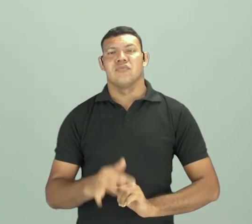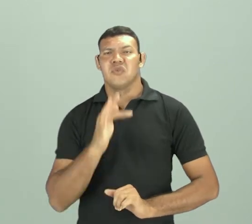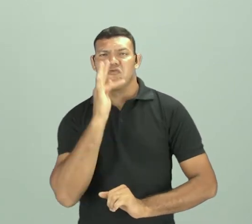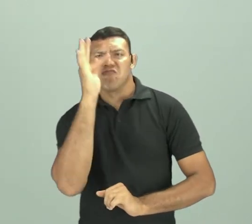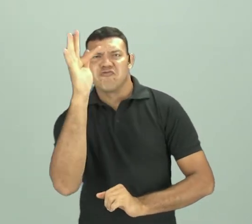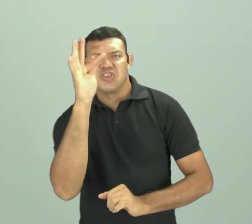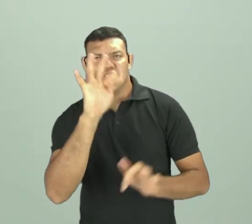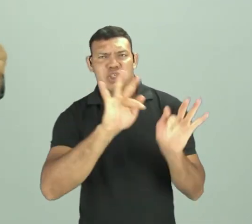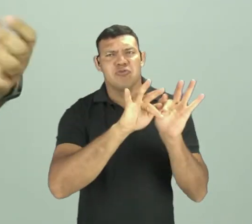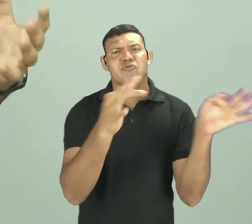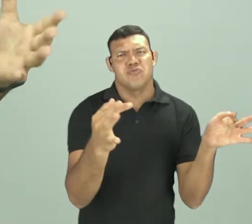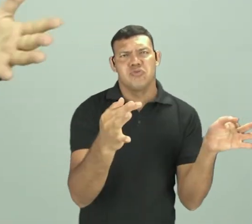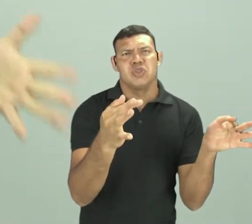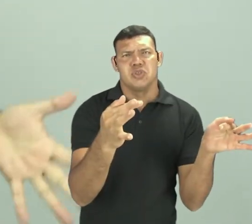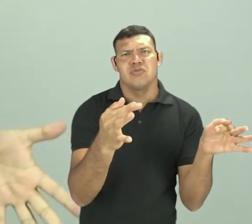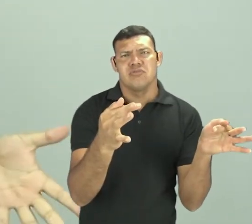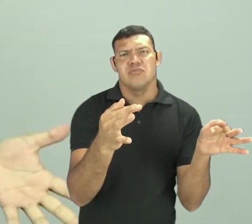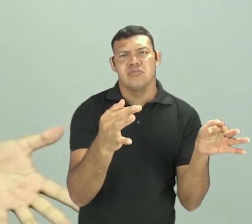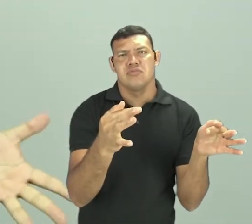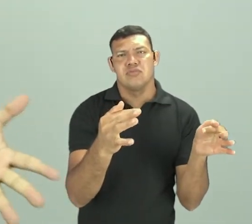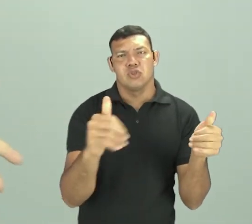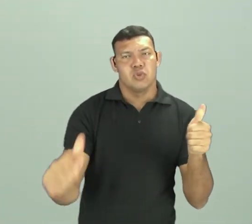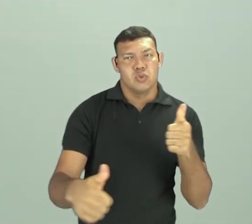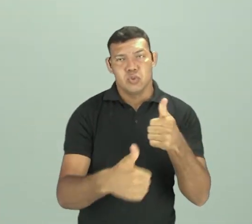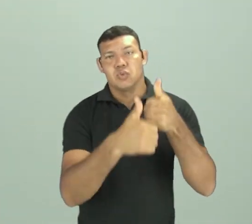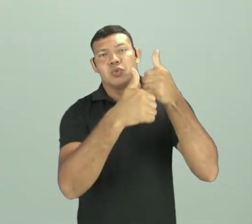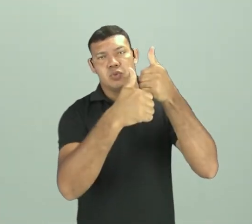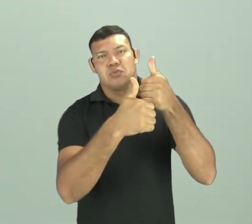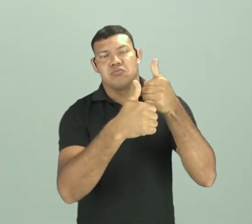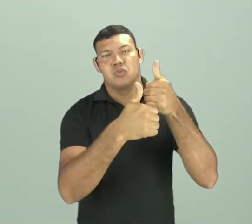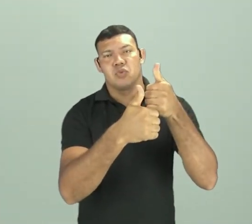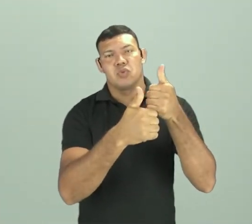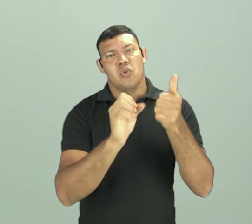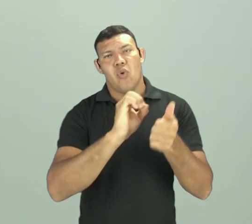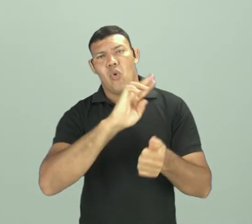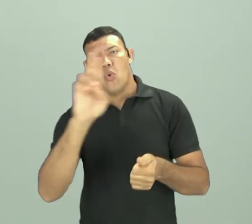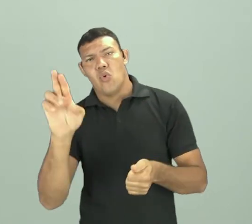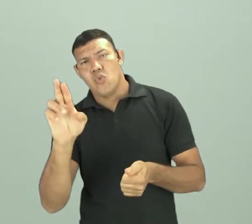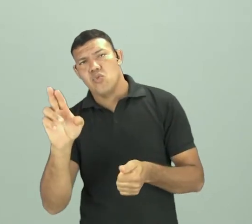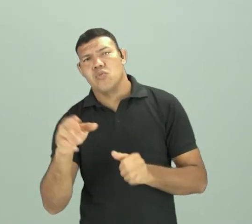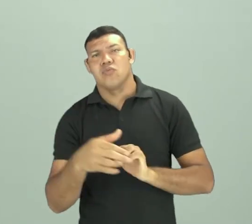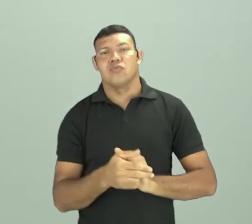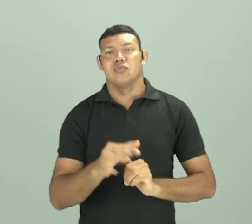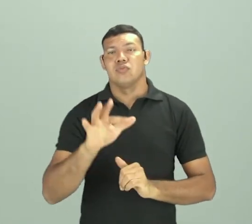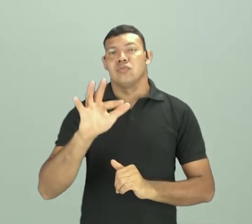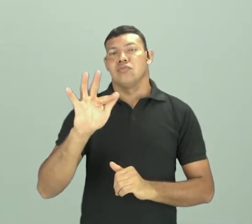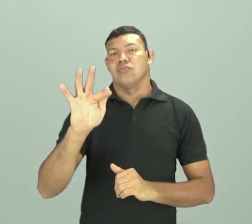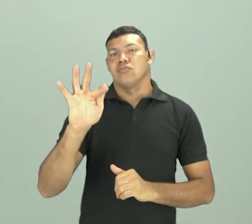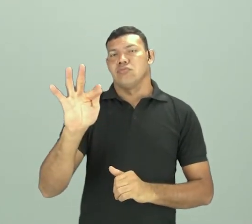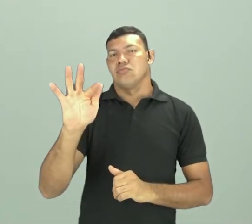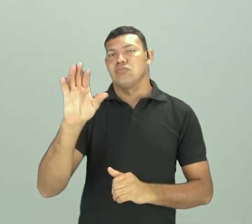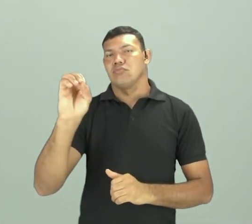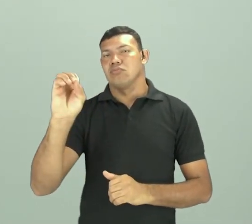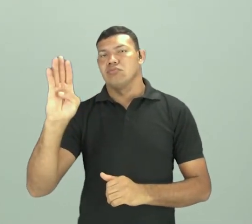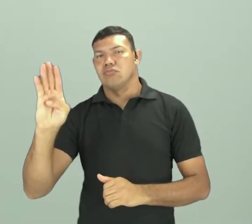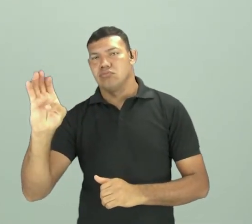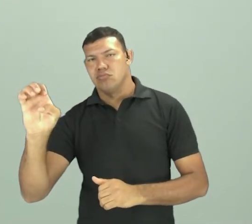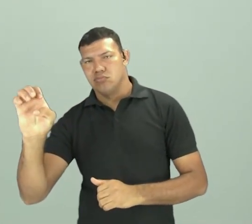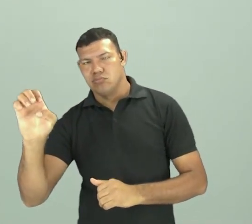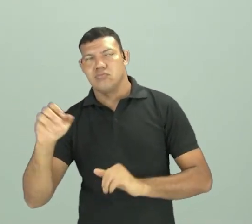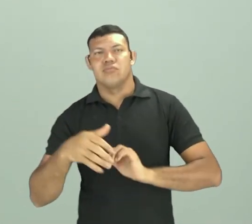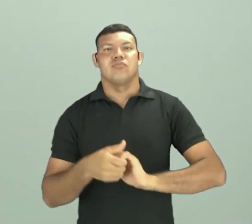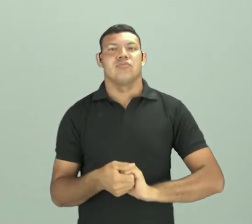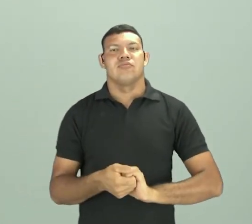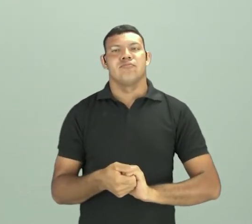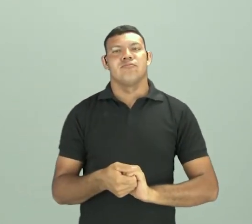simples. Ou utilizando o verbo auxiliar will, ou utilizando o verbo to be plus going to. Que vocês já conhecem,